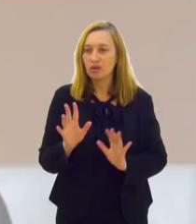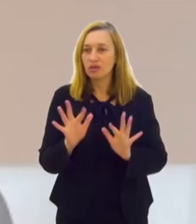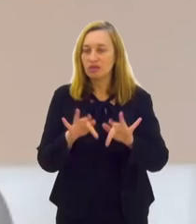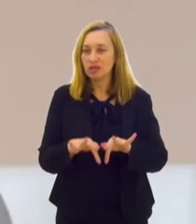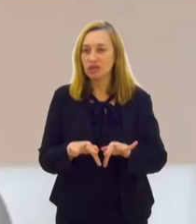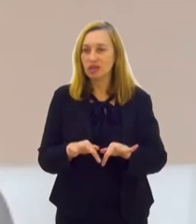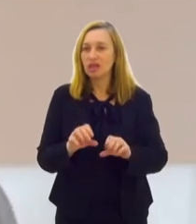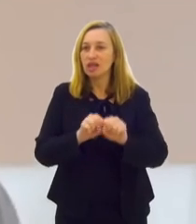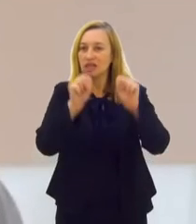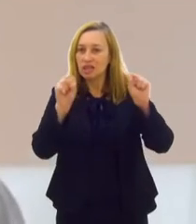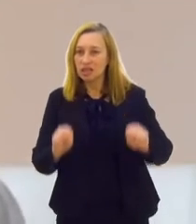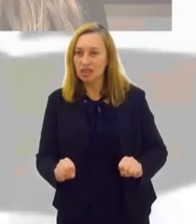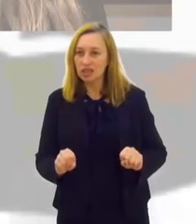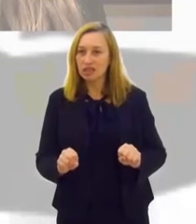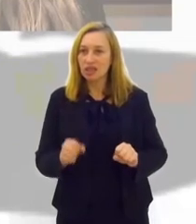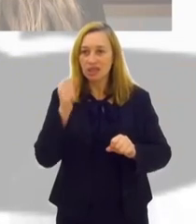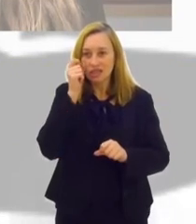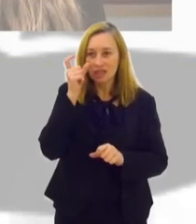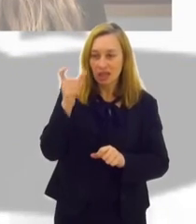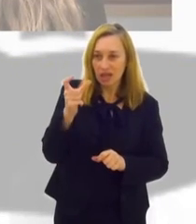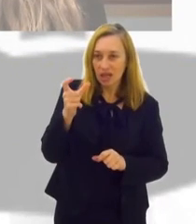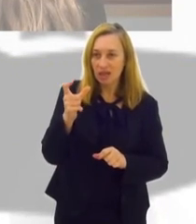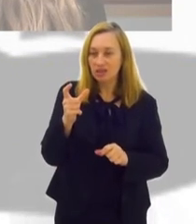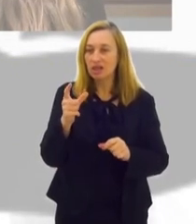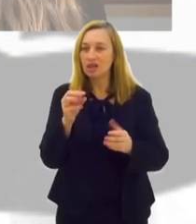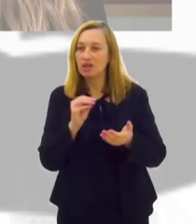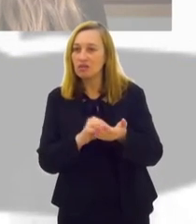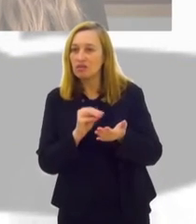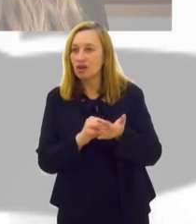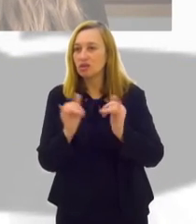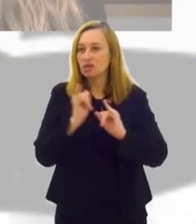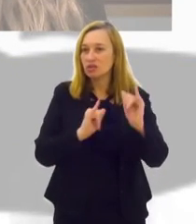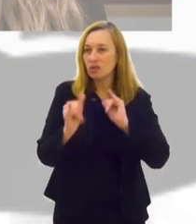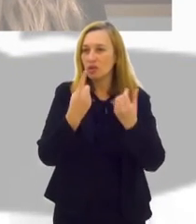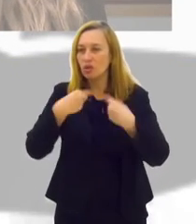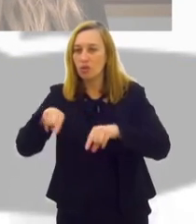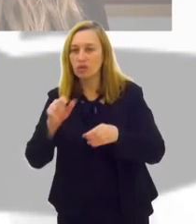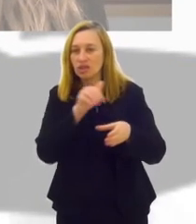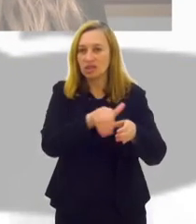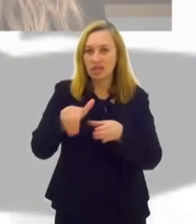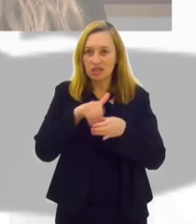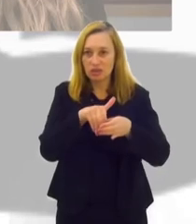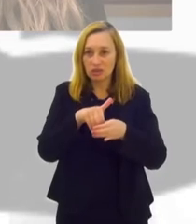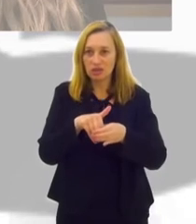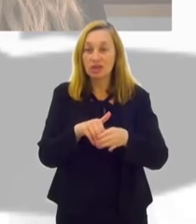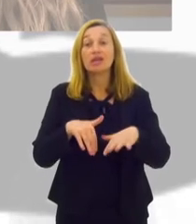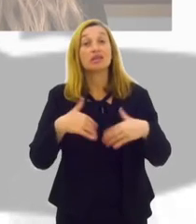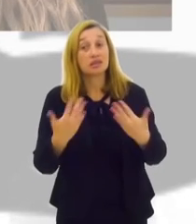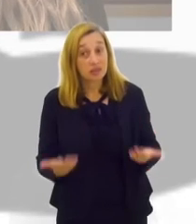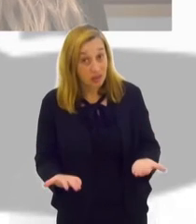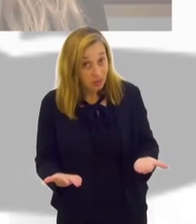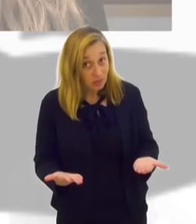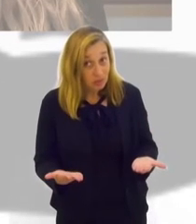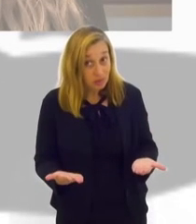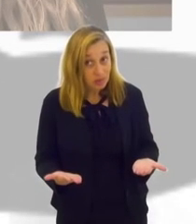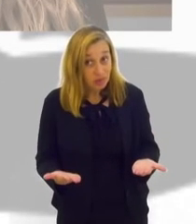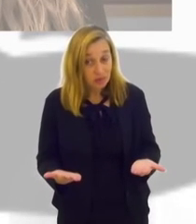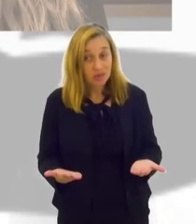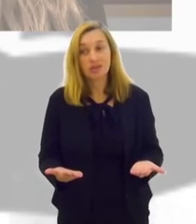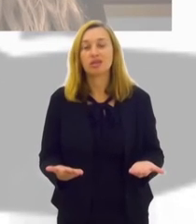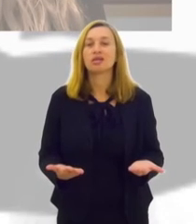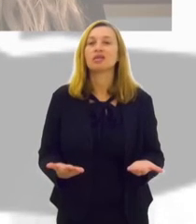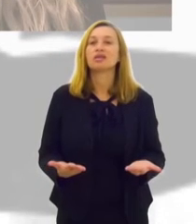do sistema é Sistema de Alerta de Desinformação contra as Eleições. Então,